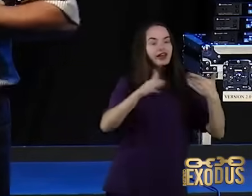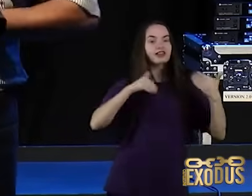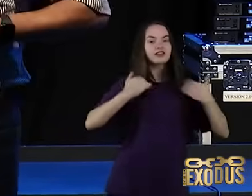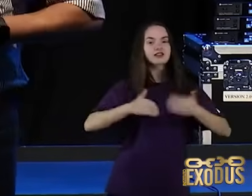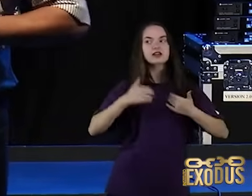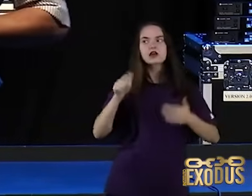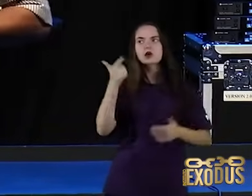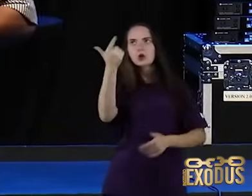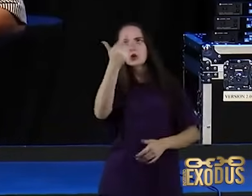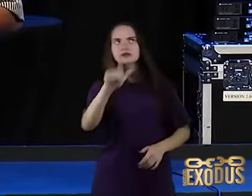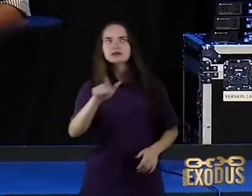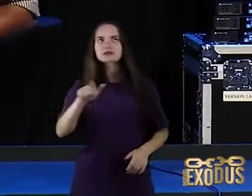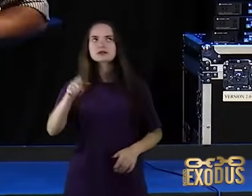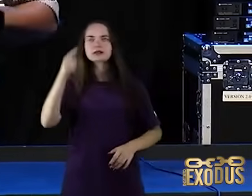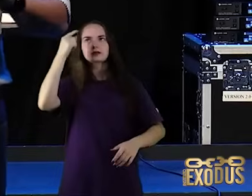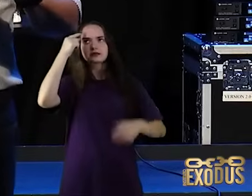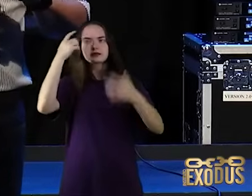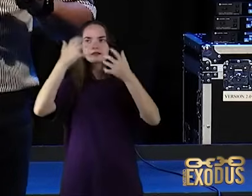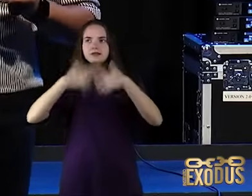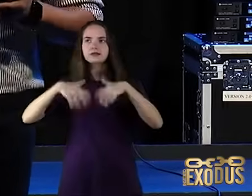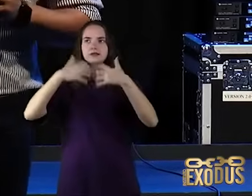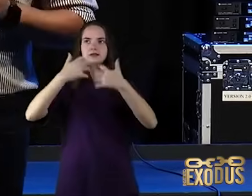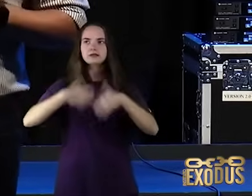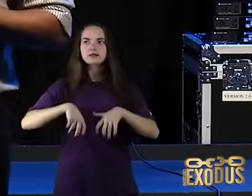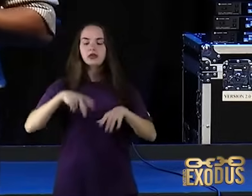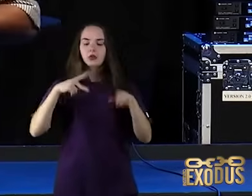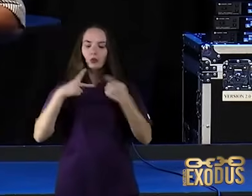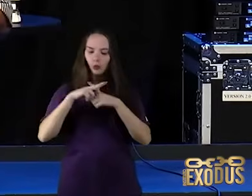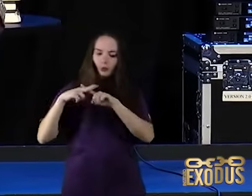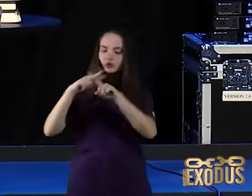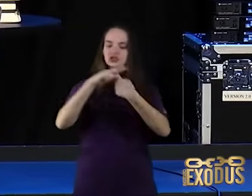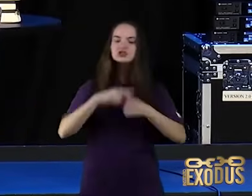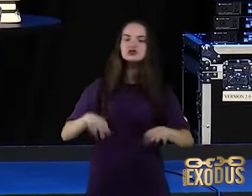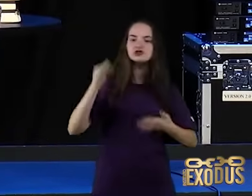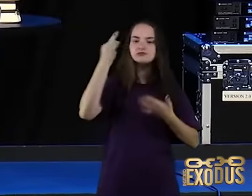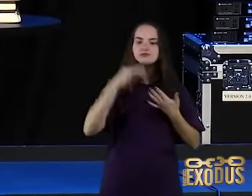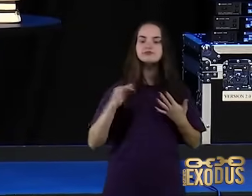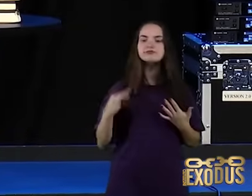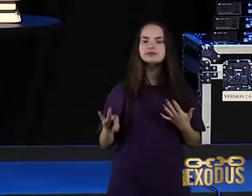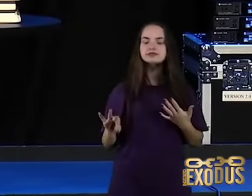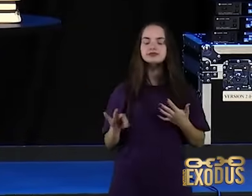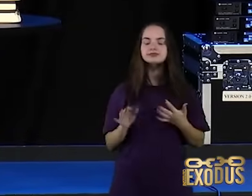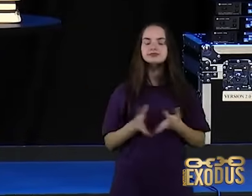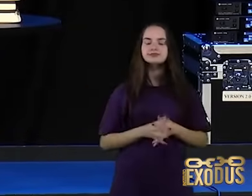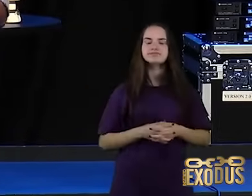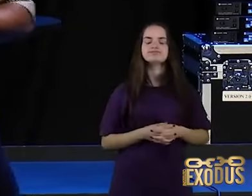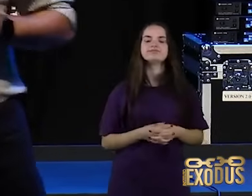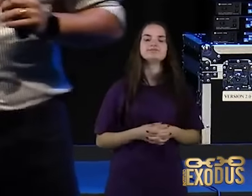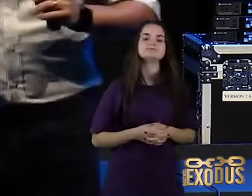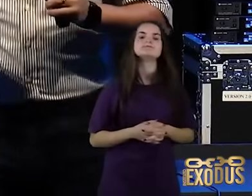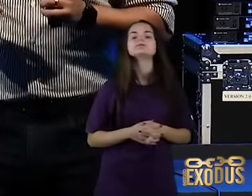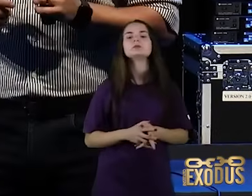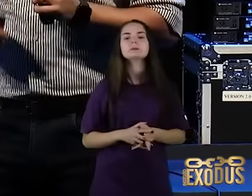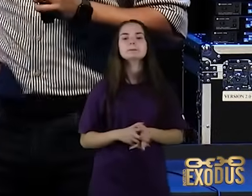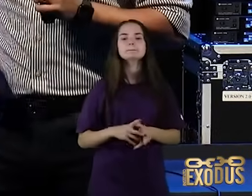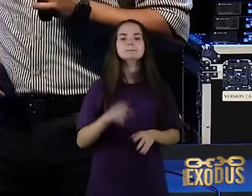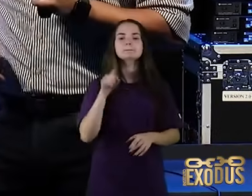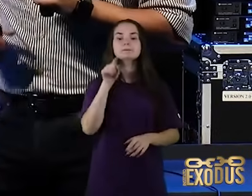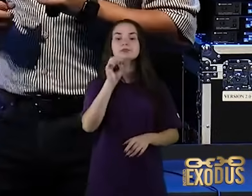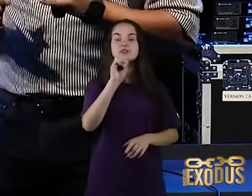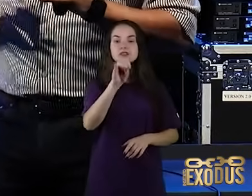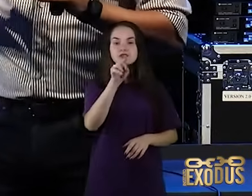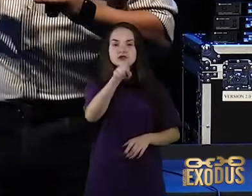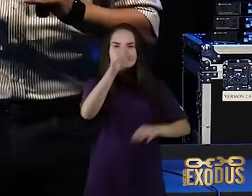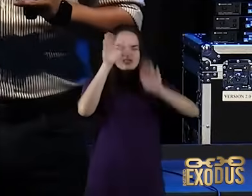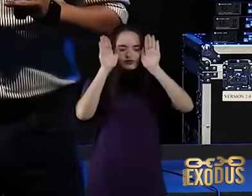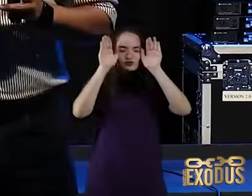palavras vão te endireitar outras palavras vão falar assim não você já tá no trilho então se você mantiver o foco